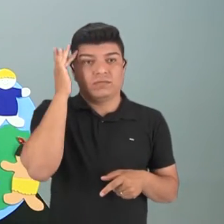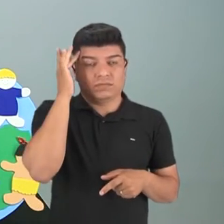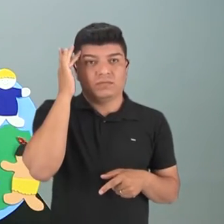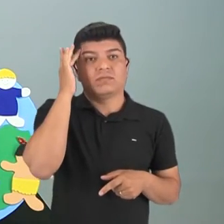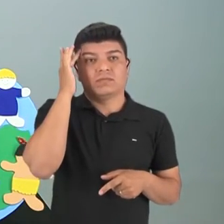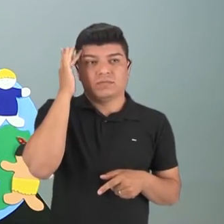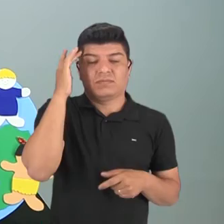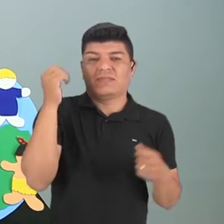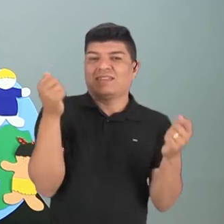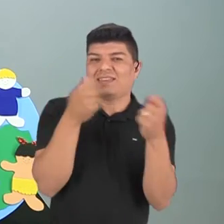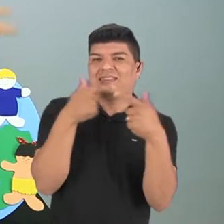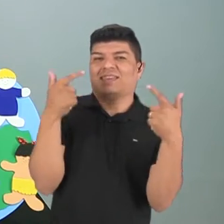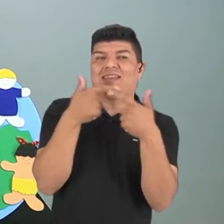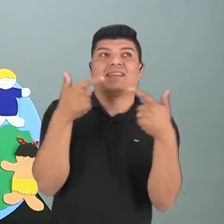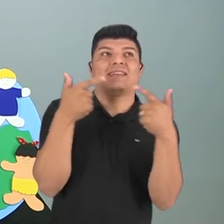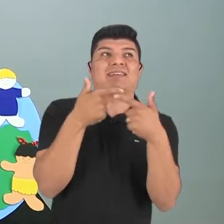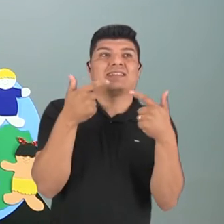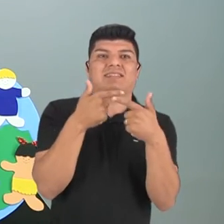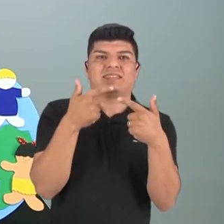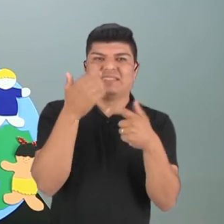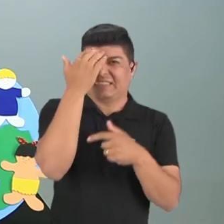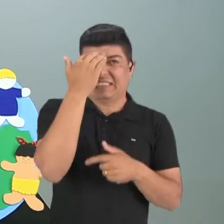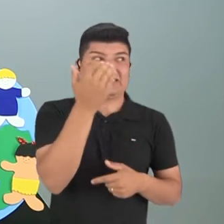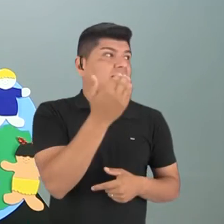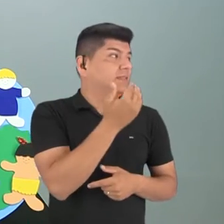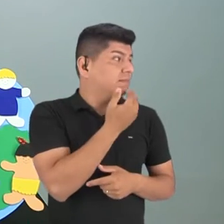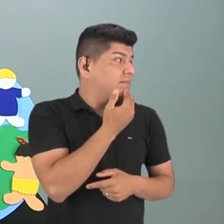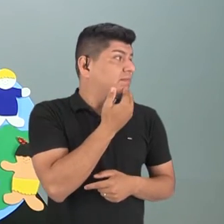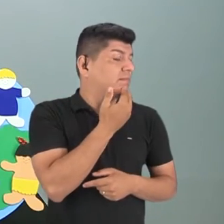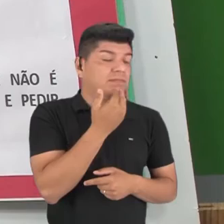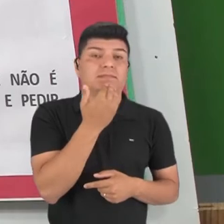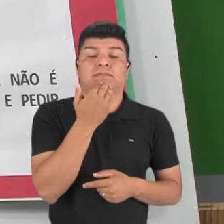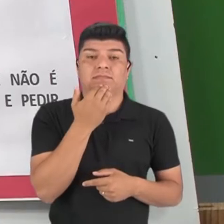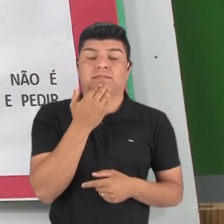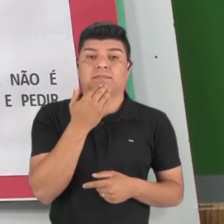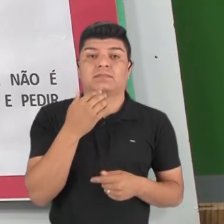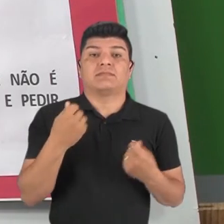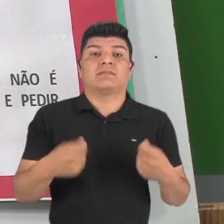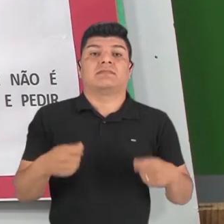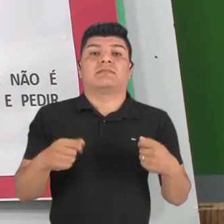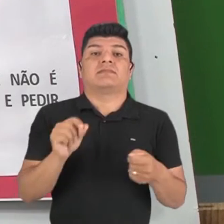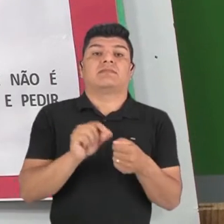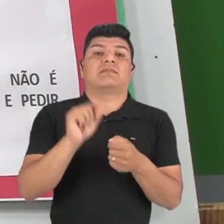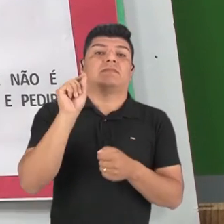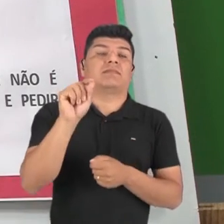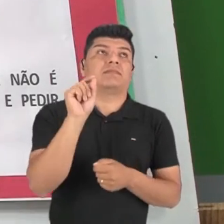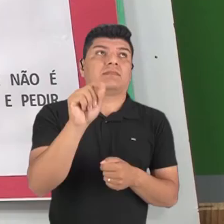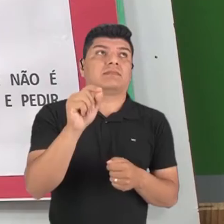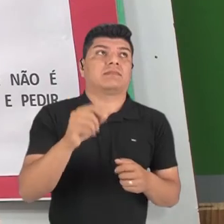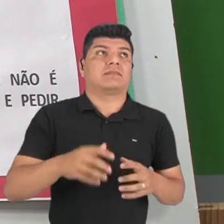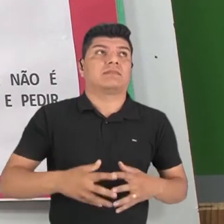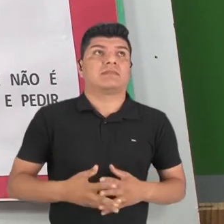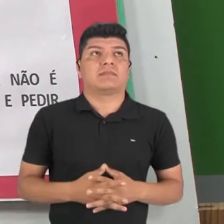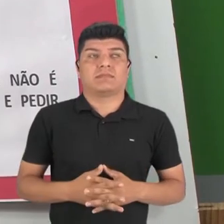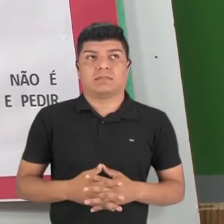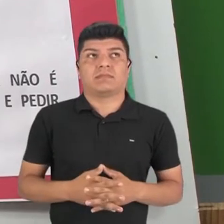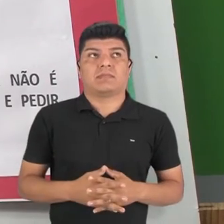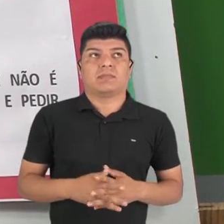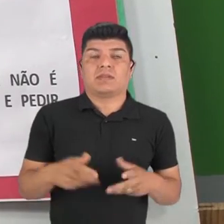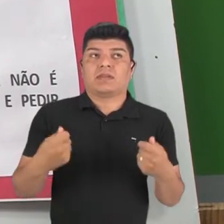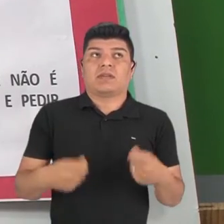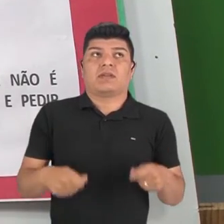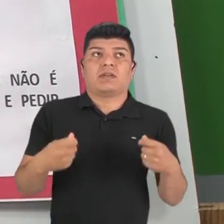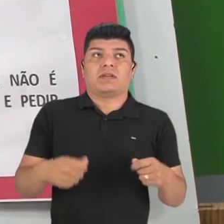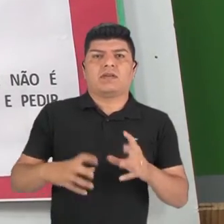Quando uma pessoa está rindo e nos irritando muito, o que é que nós precisamos fazer? Nós